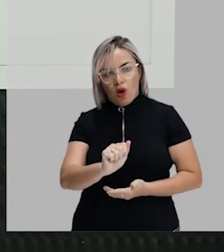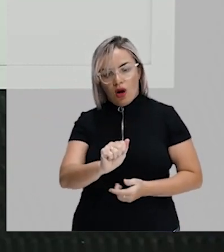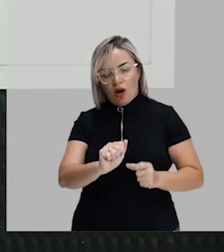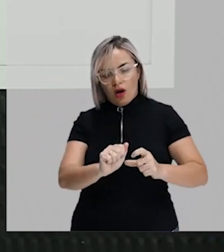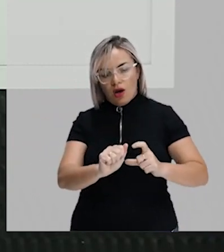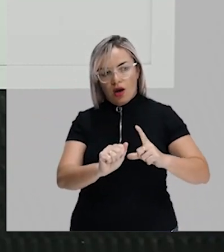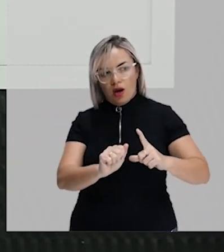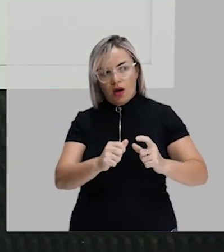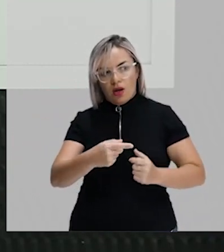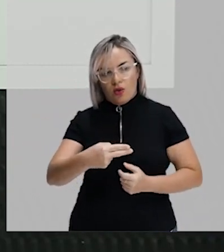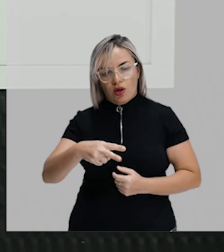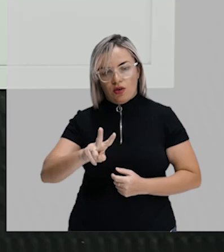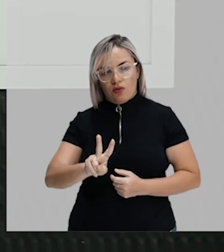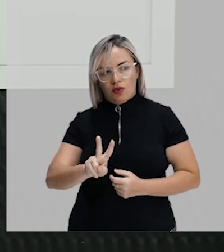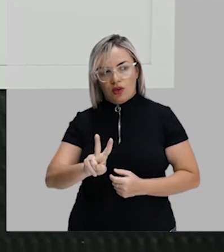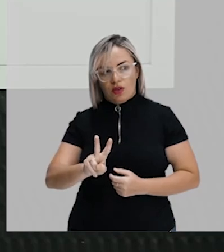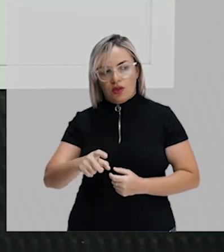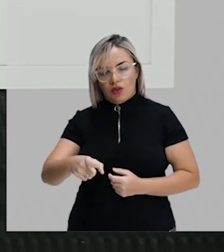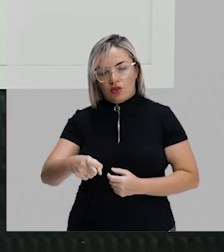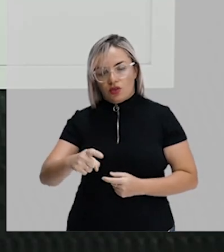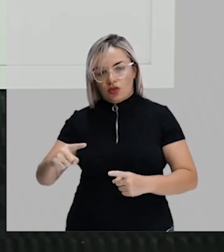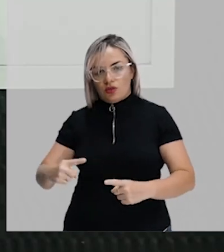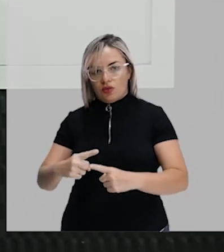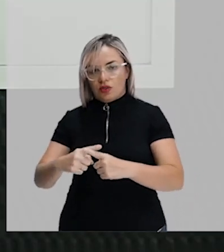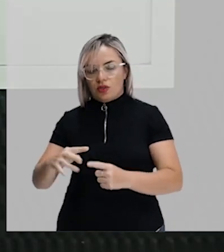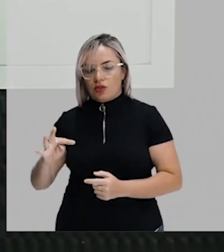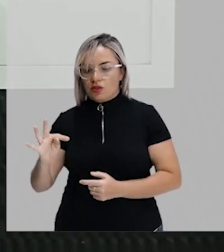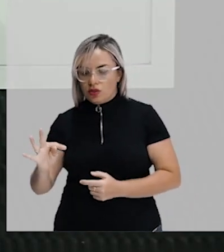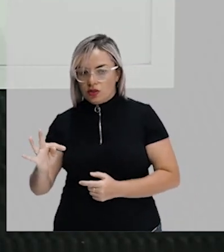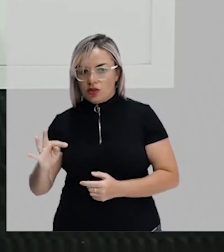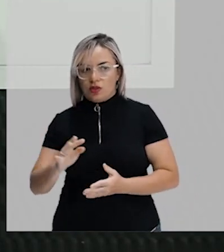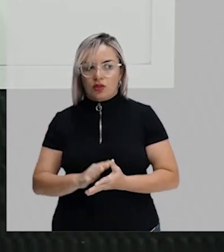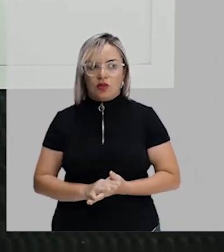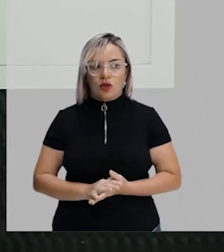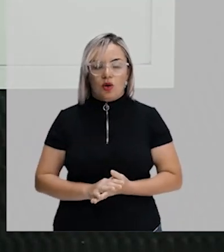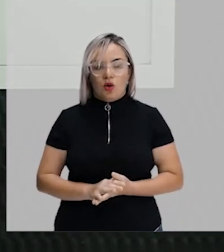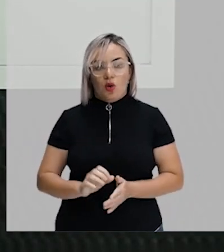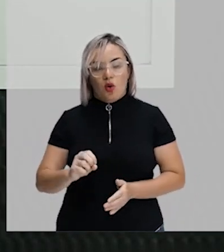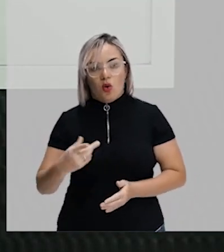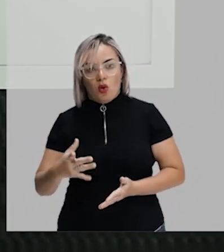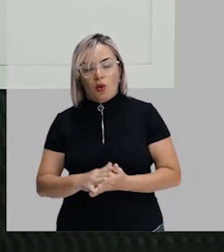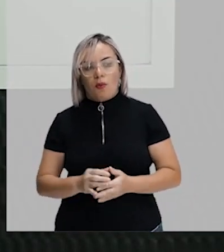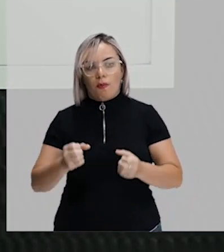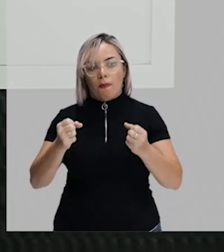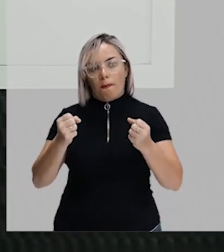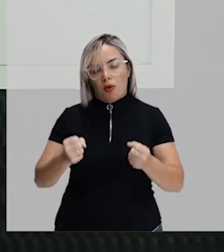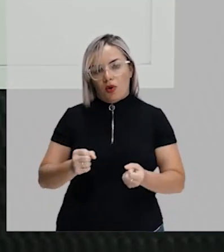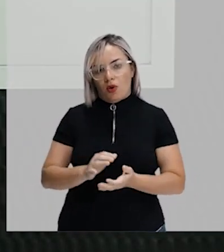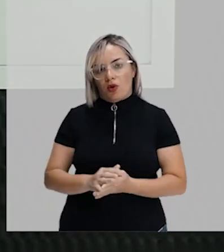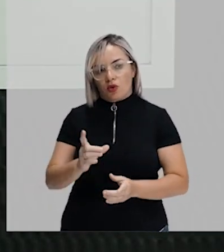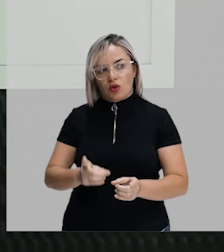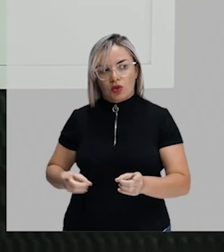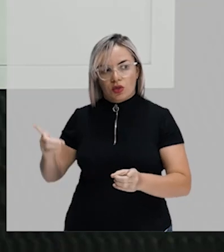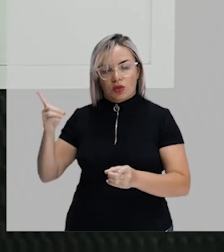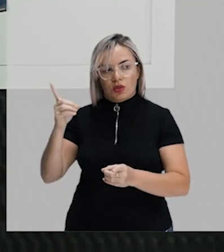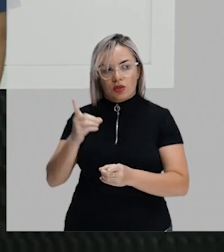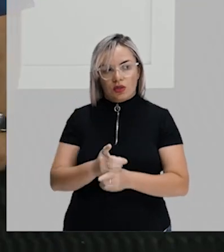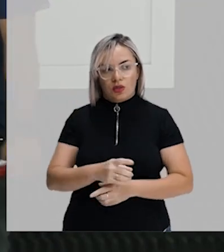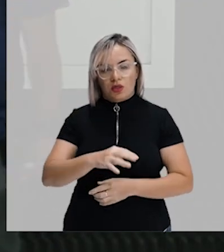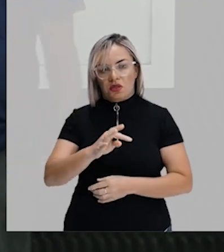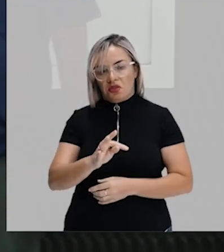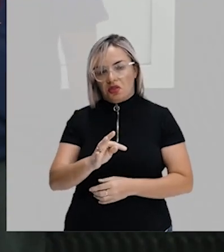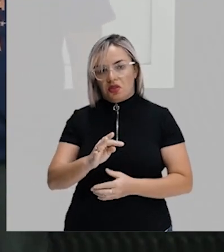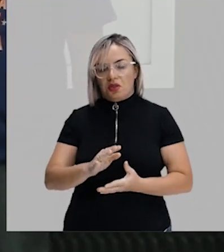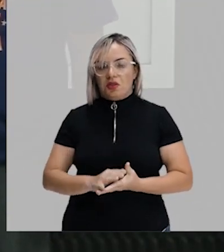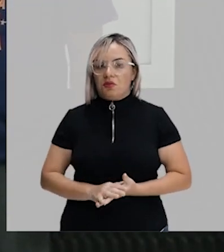relaçãozinha. Ok? Ou você pode encontrar aqui o D também, né? D é igual a Vx vezes